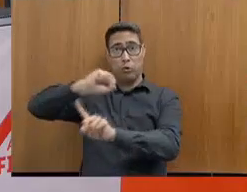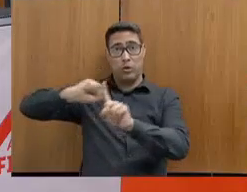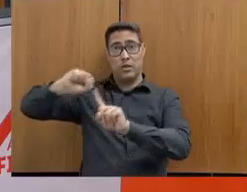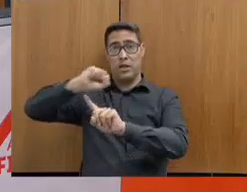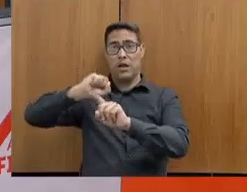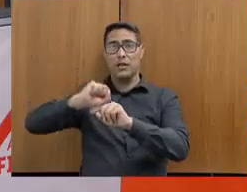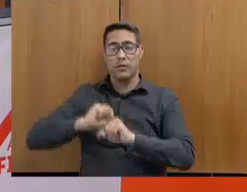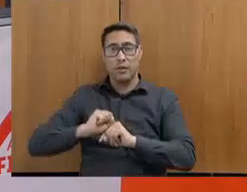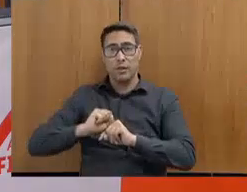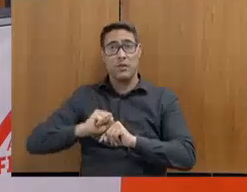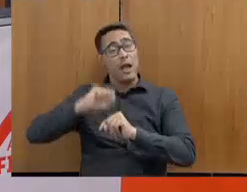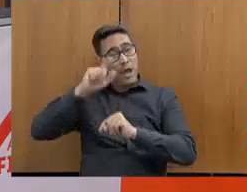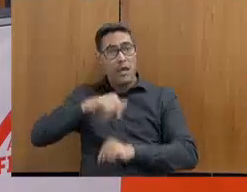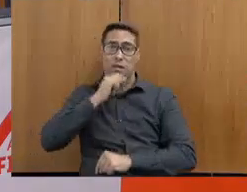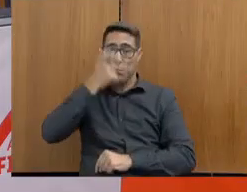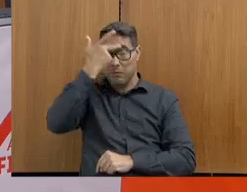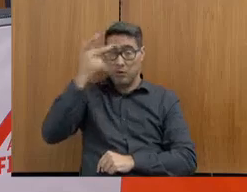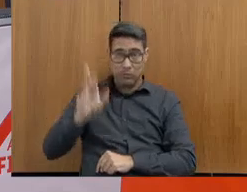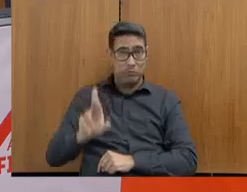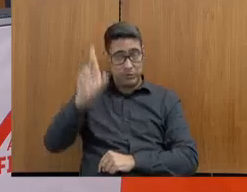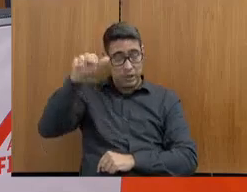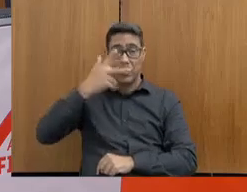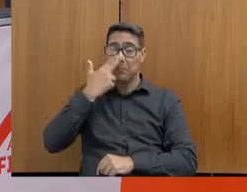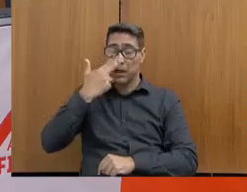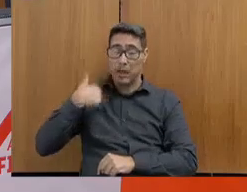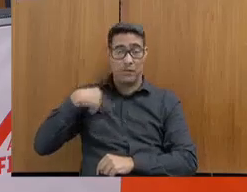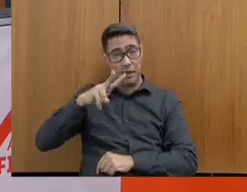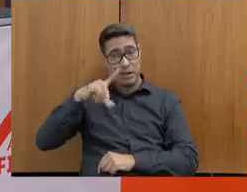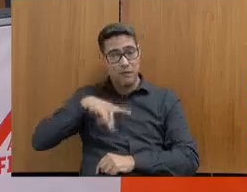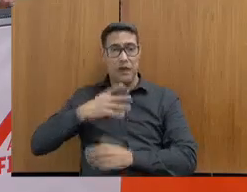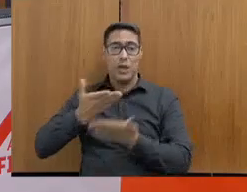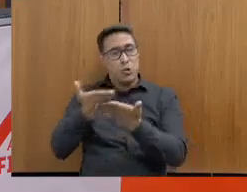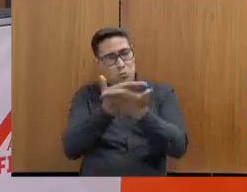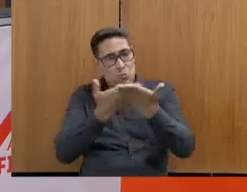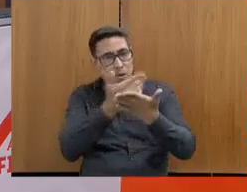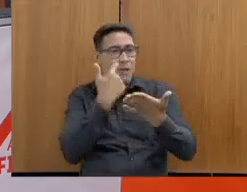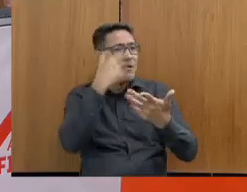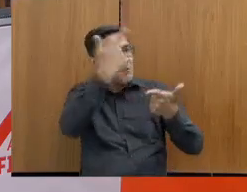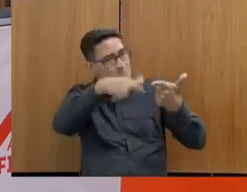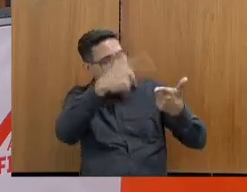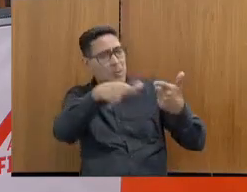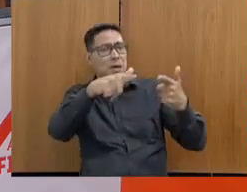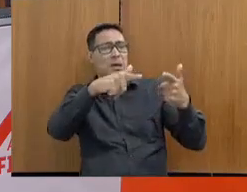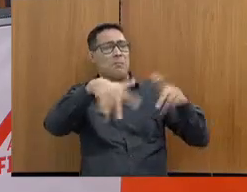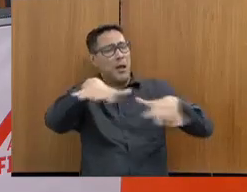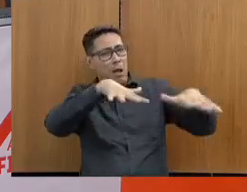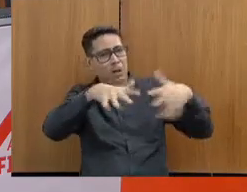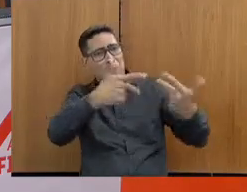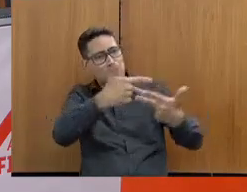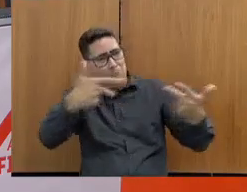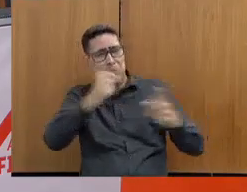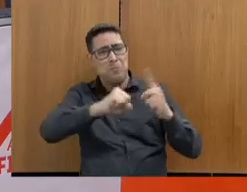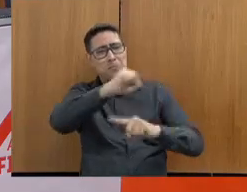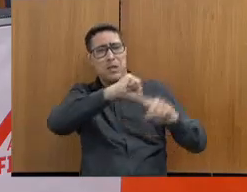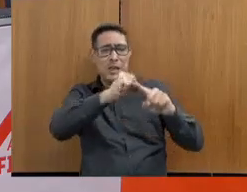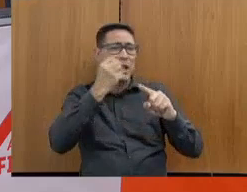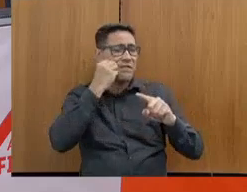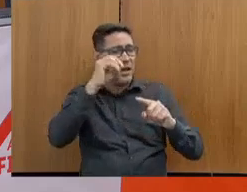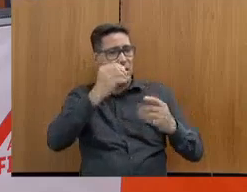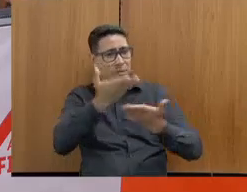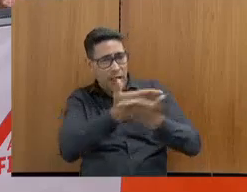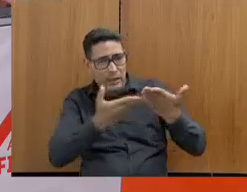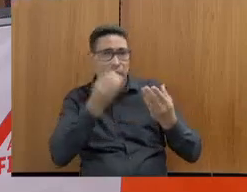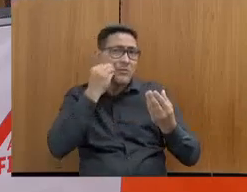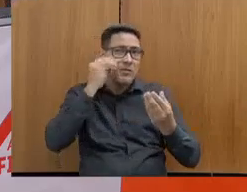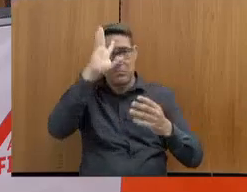braço do estado é aquela agência pública que vai tratar os conflitos da sociedade é E vai tratar também